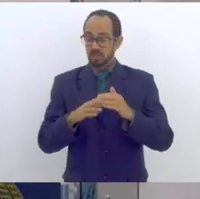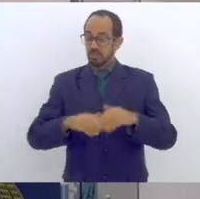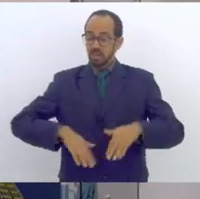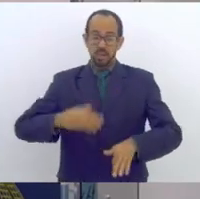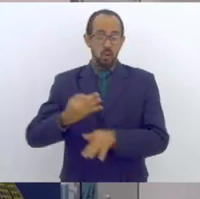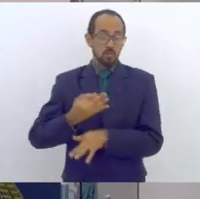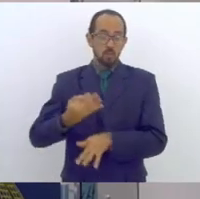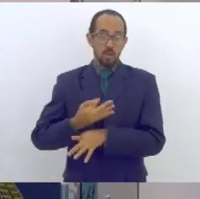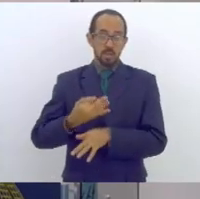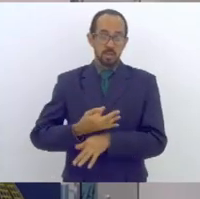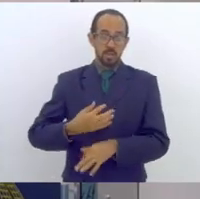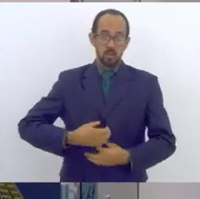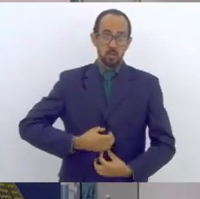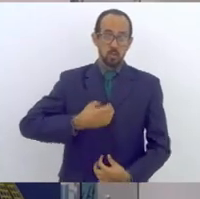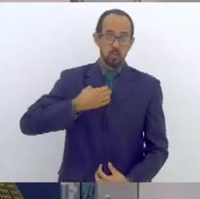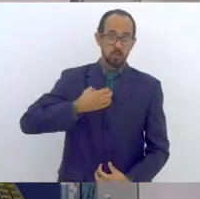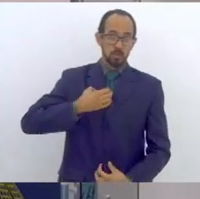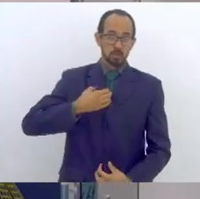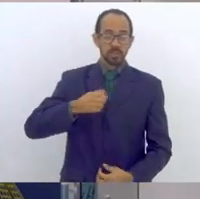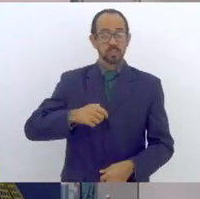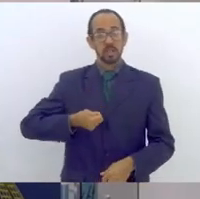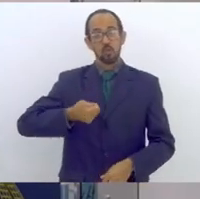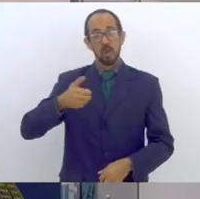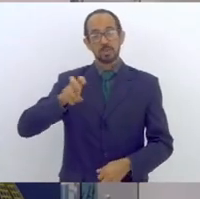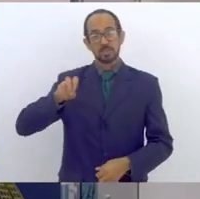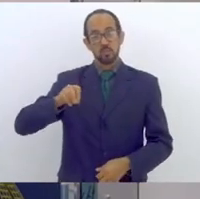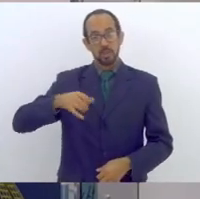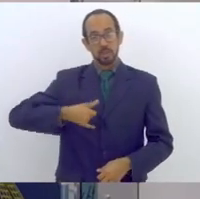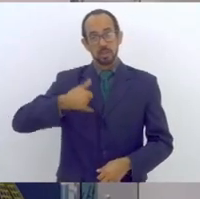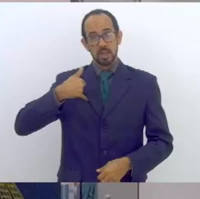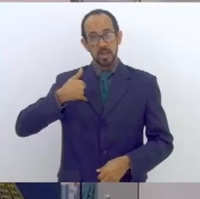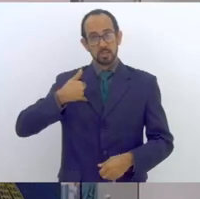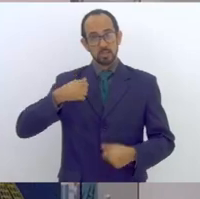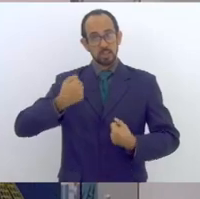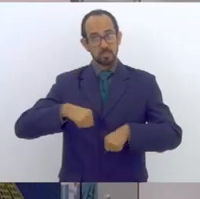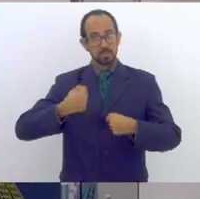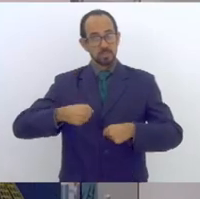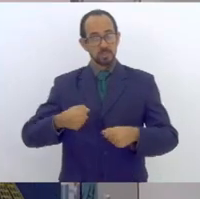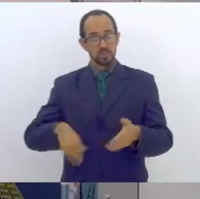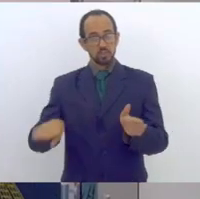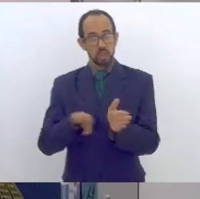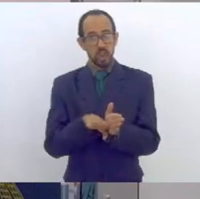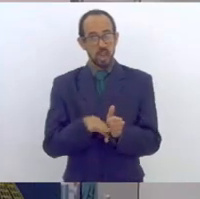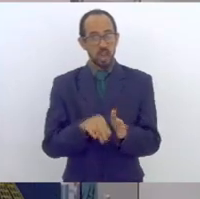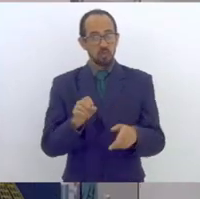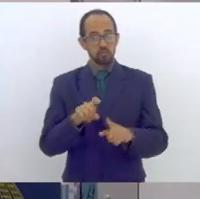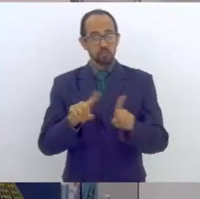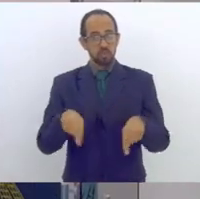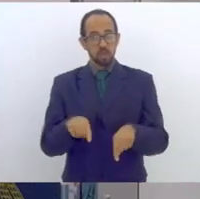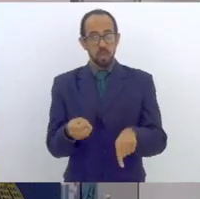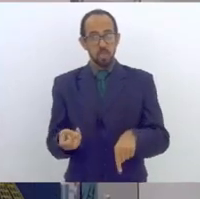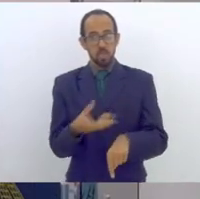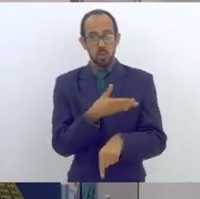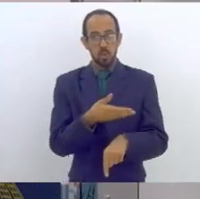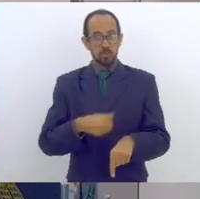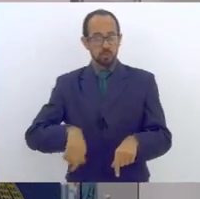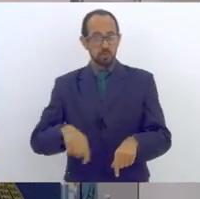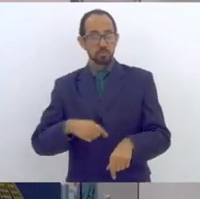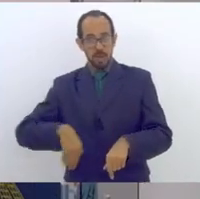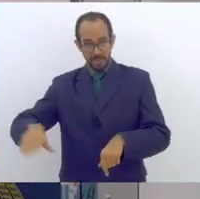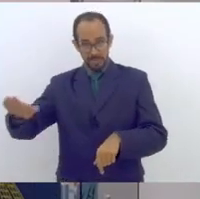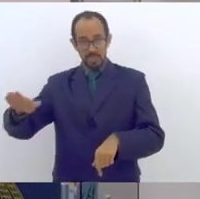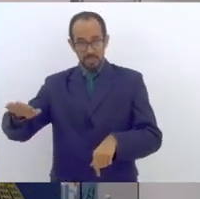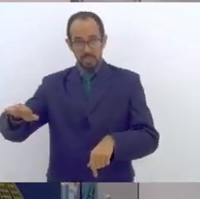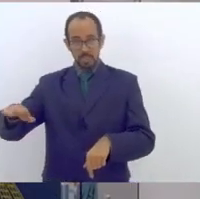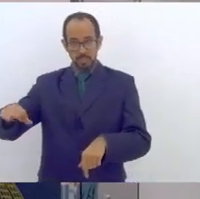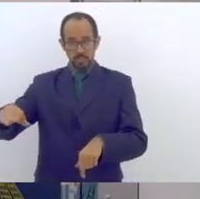a metade do século aí já é a hora de chegar a gente nova para o que para cair dentro da área finkersia